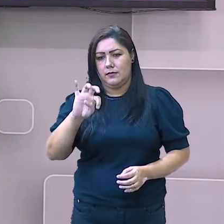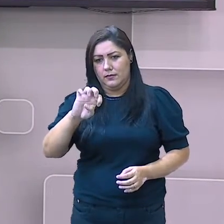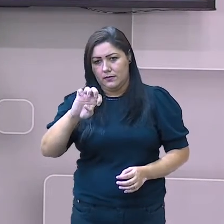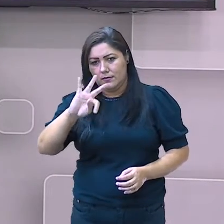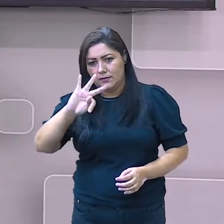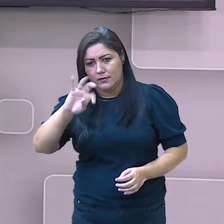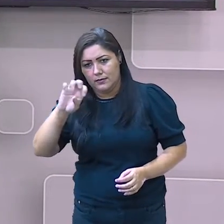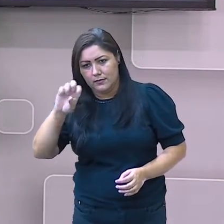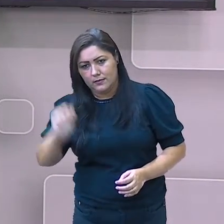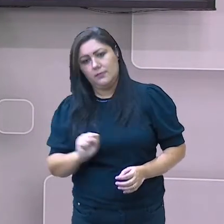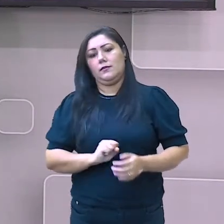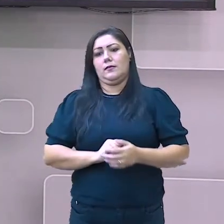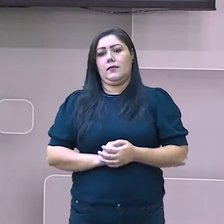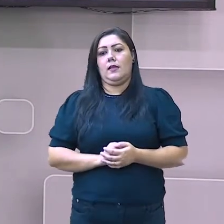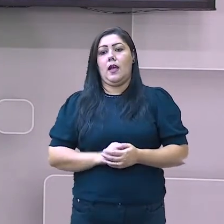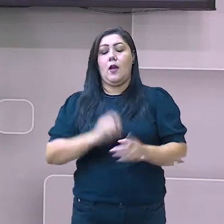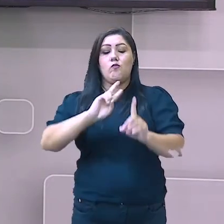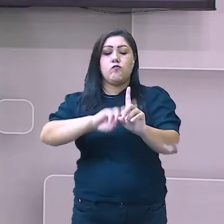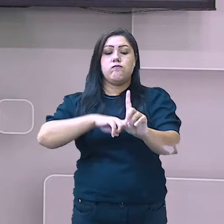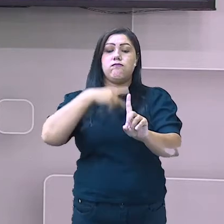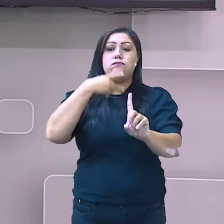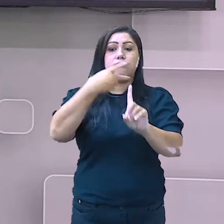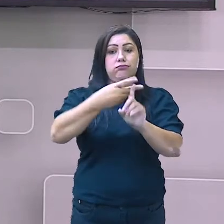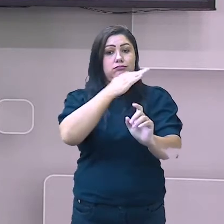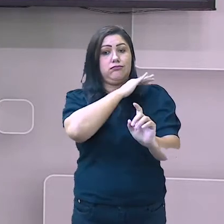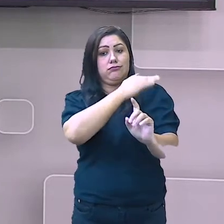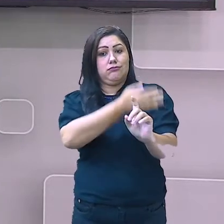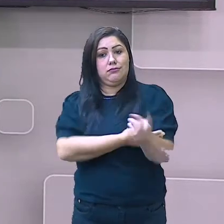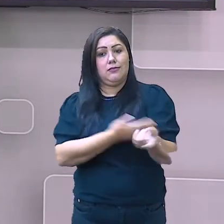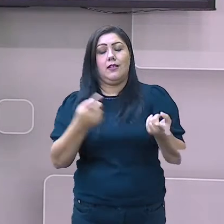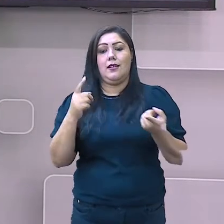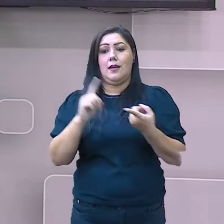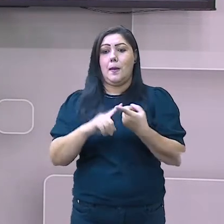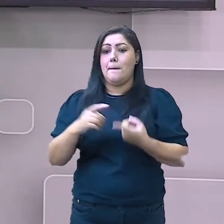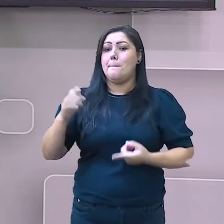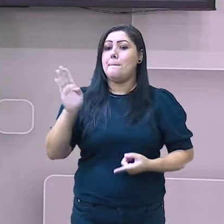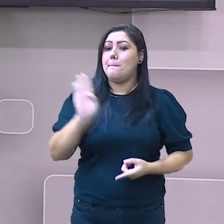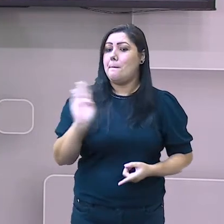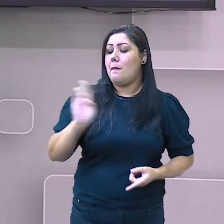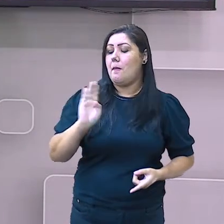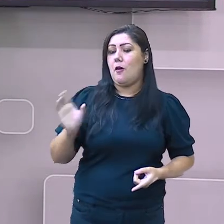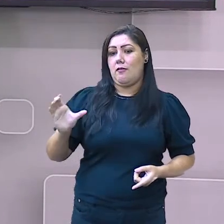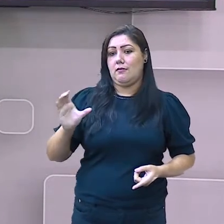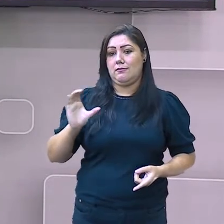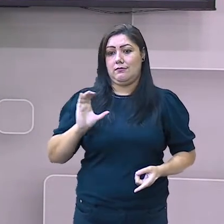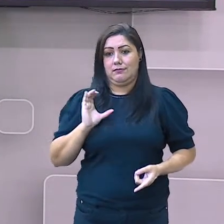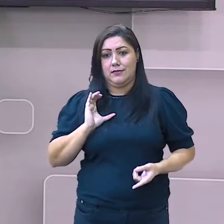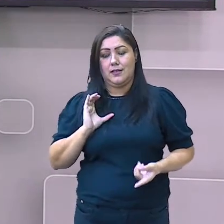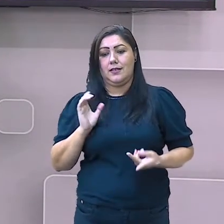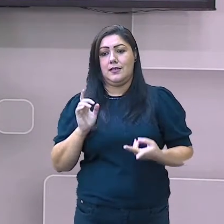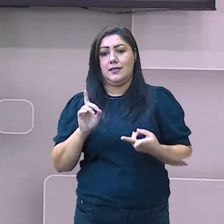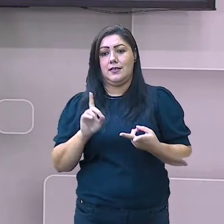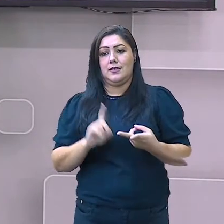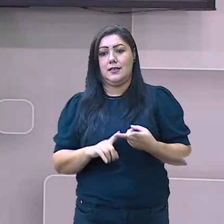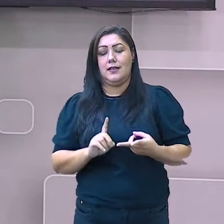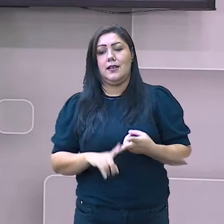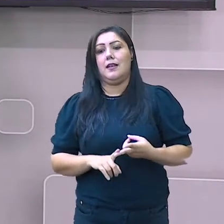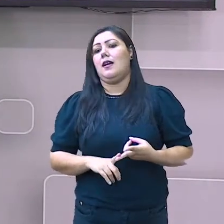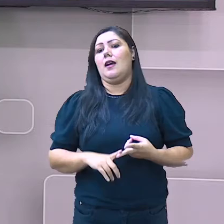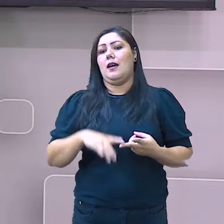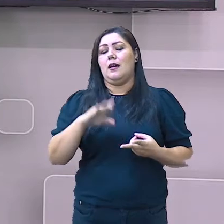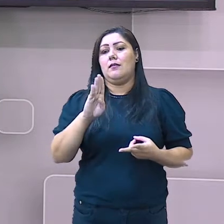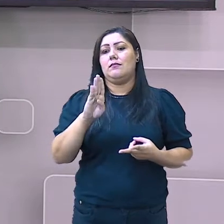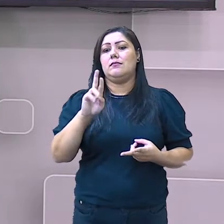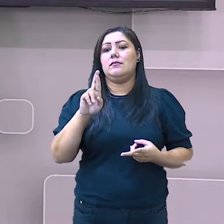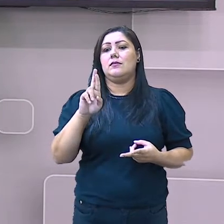como duplo poder, com a burguesia e a aristocracia organizando-se na Duma, ou seja, no parlamento,